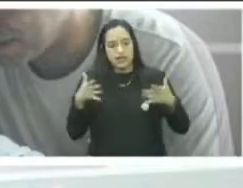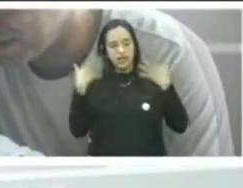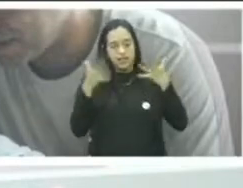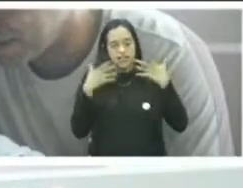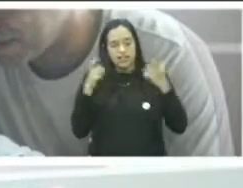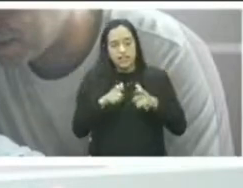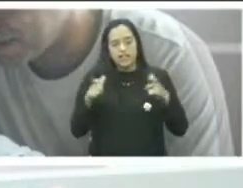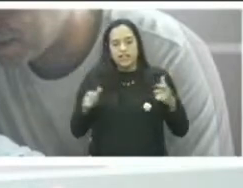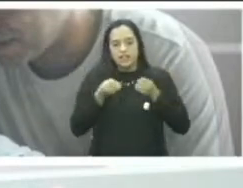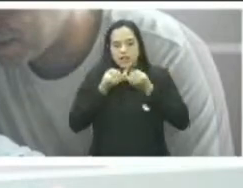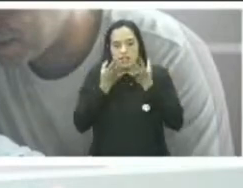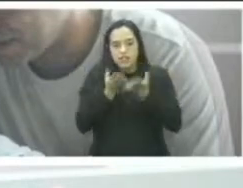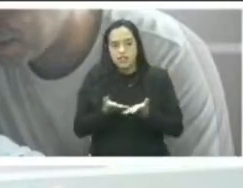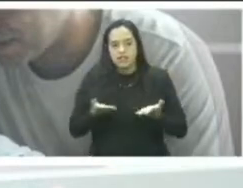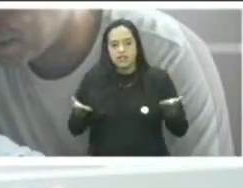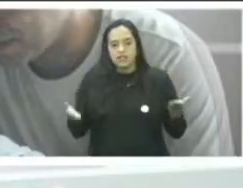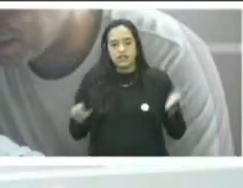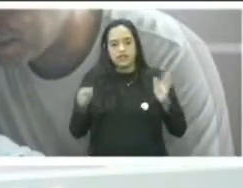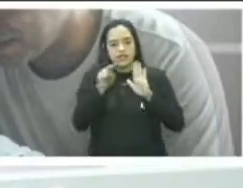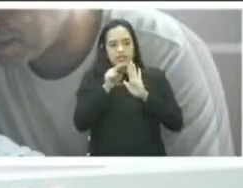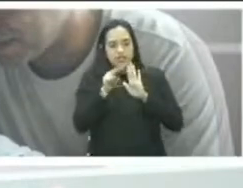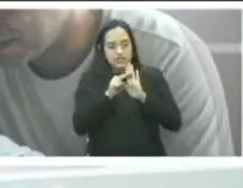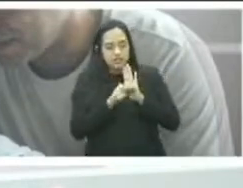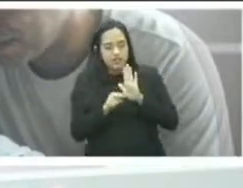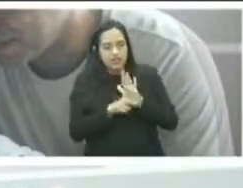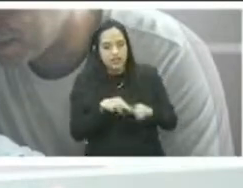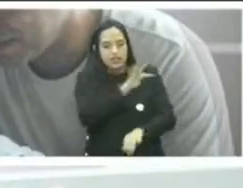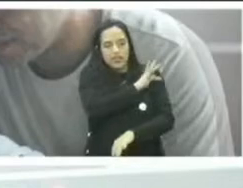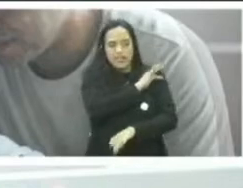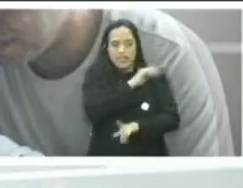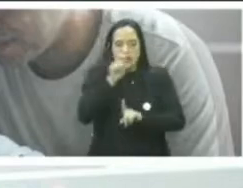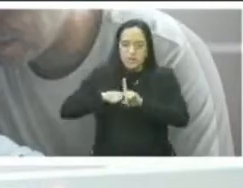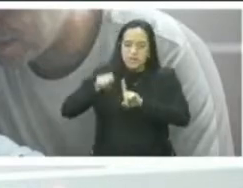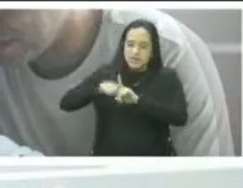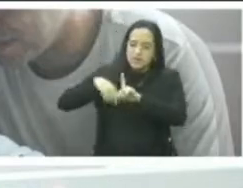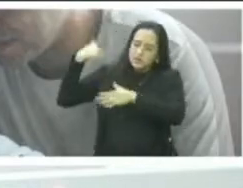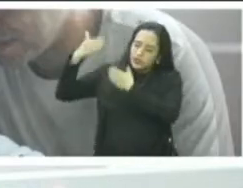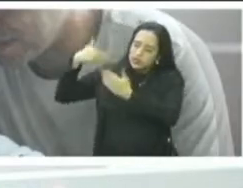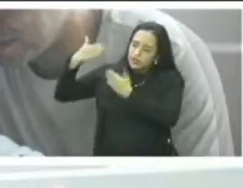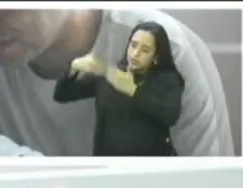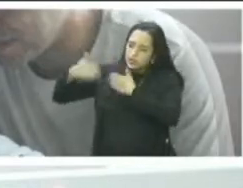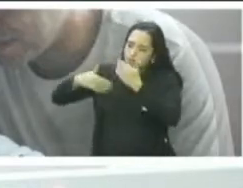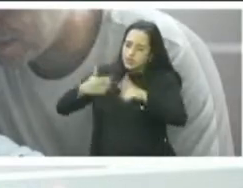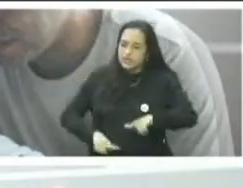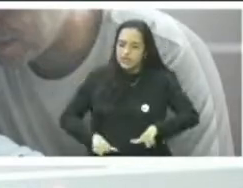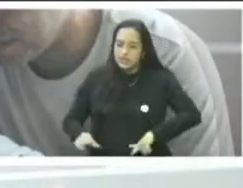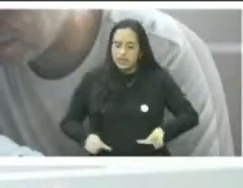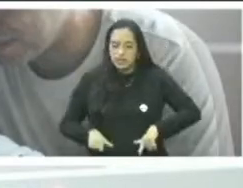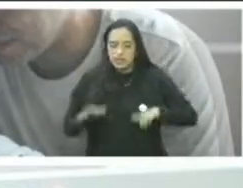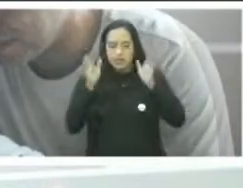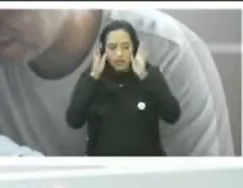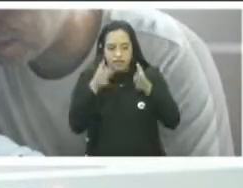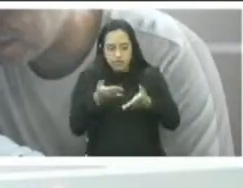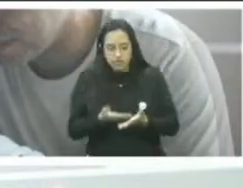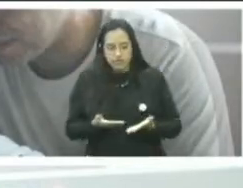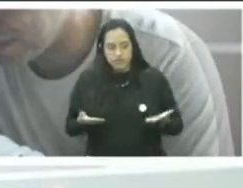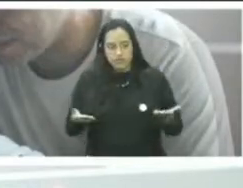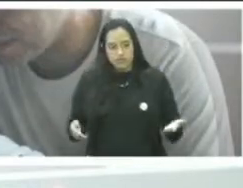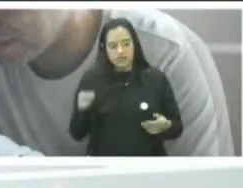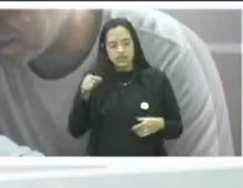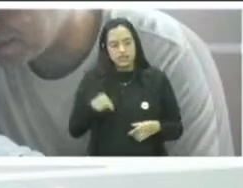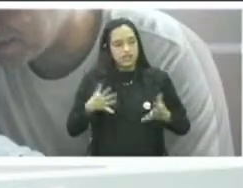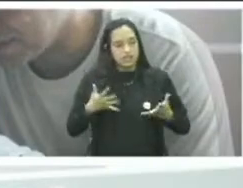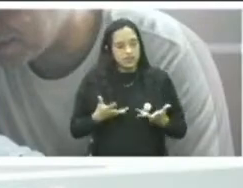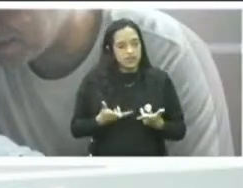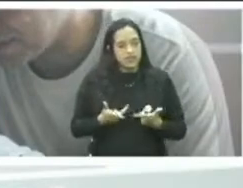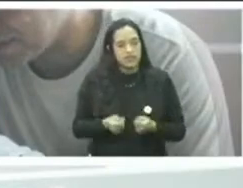Foram meses e meses, né, trabalhando para isso. E esse aprimoramento do nosso prontuário eletrônico também